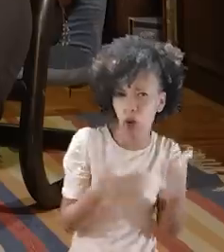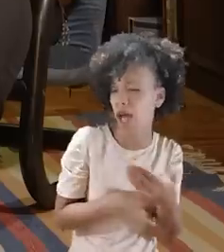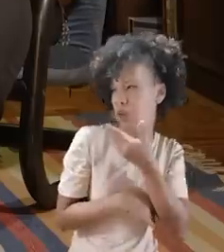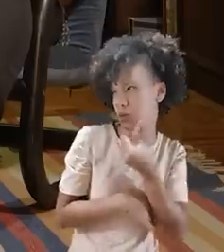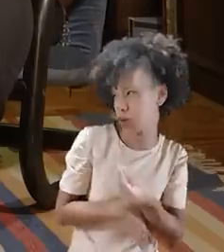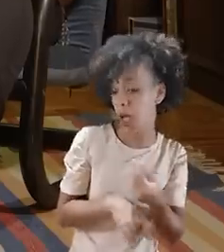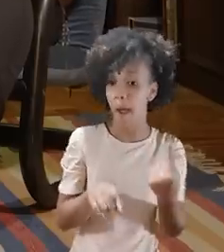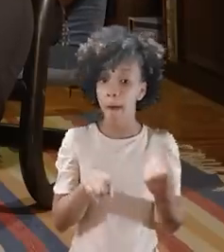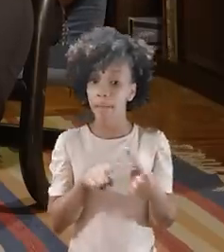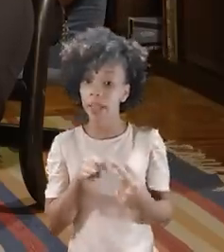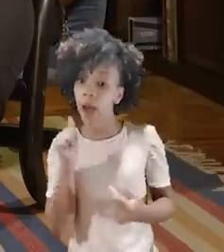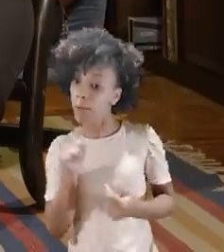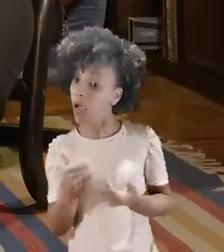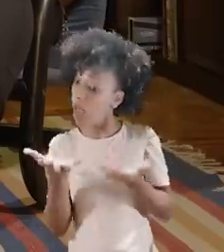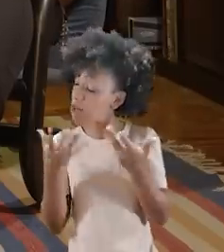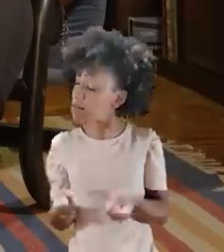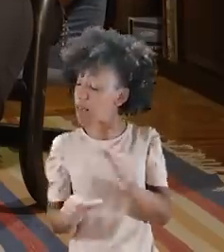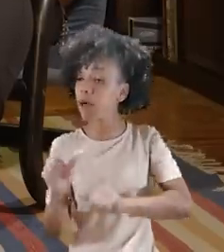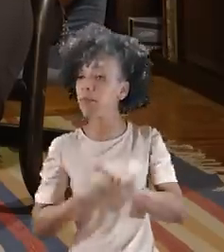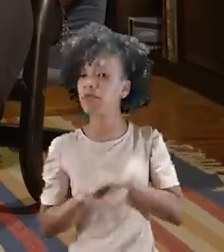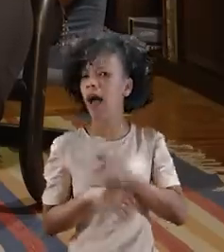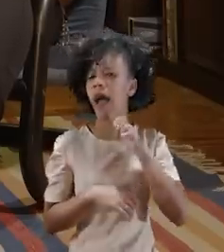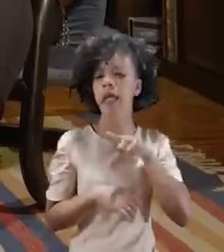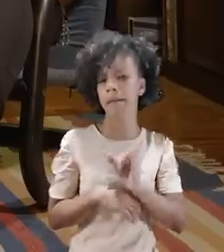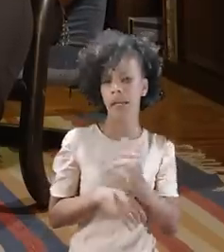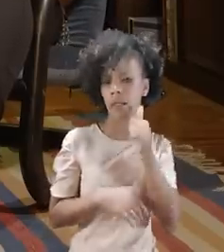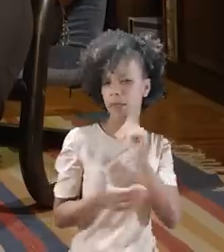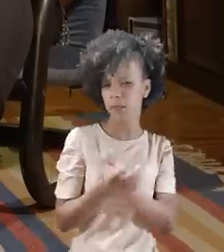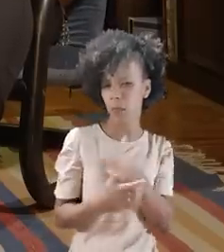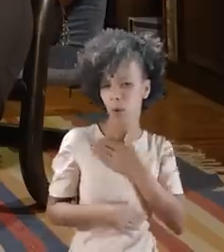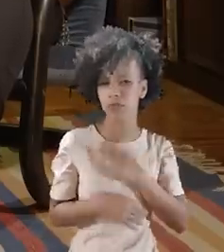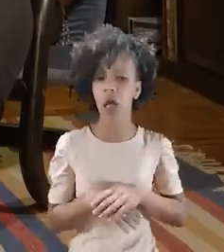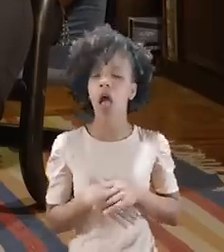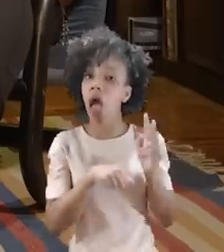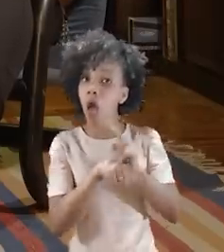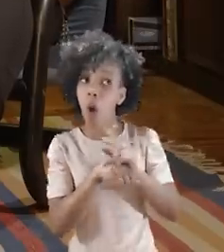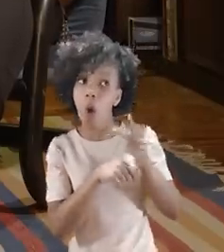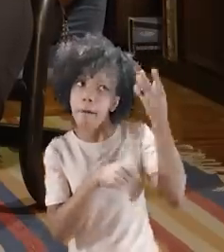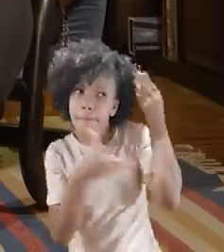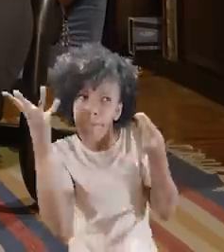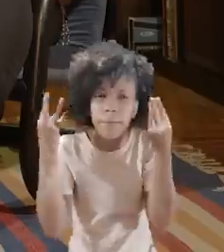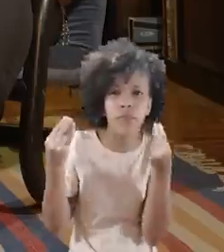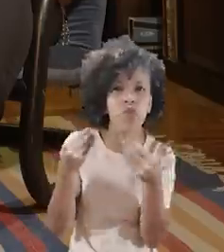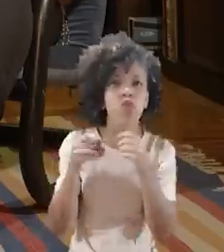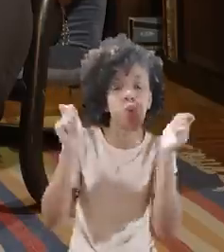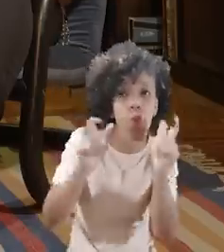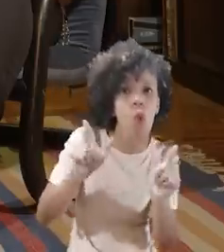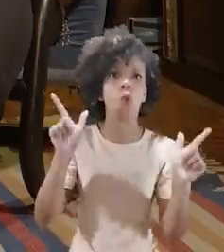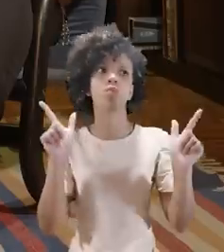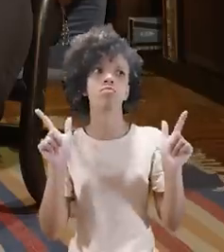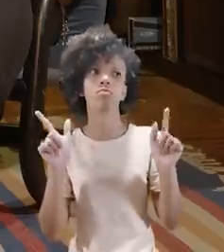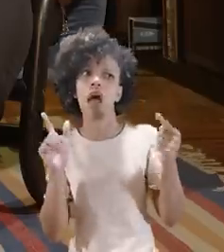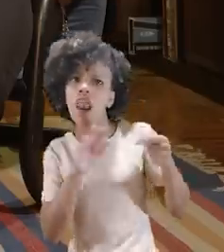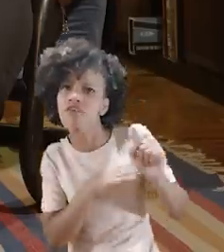porque a mulher ela topa fazer mudanças a mulher a Emilly mesmo aí ele é muito conservadora com o cabelo dela mas ela faz uma luz ela